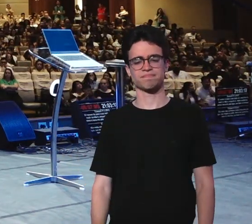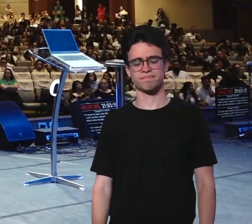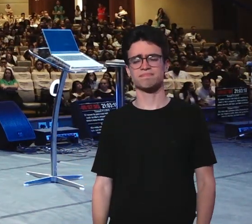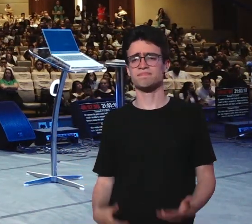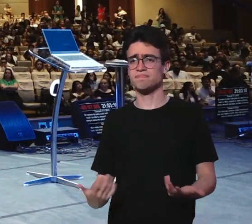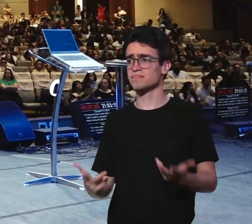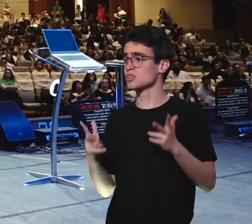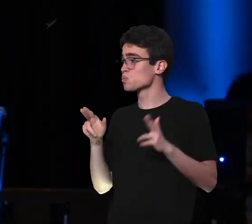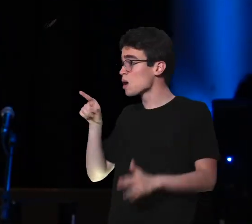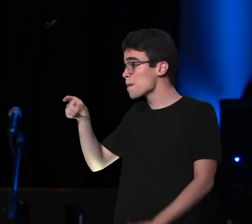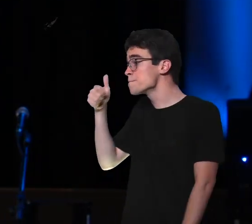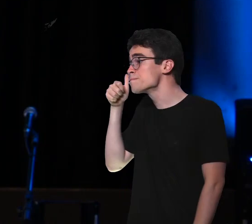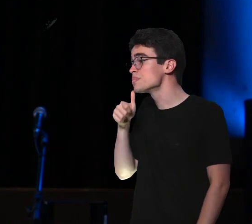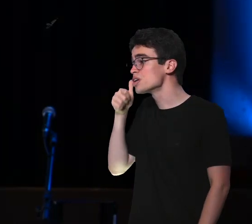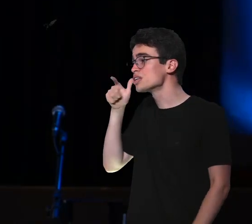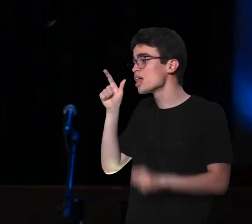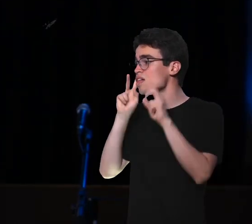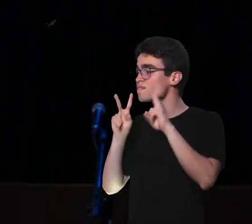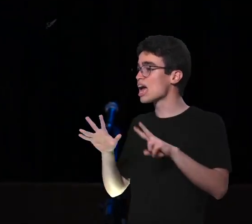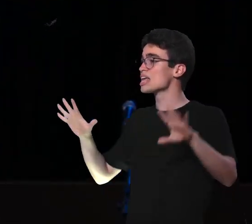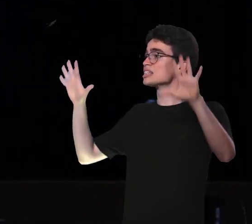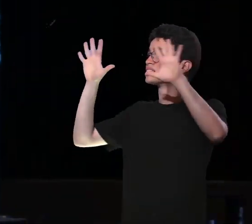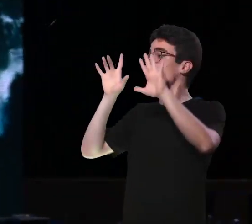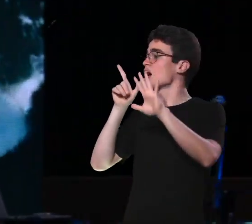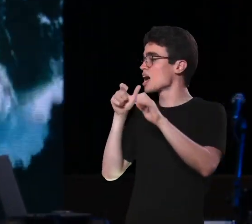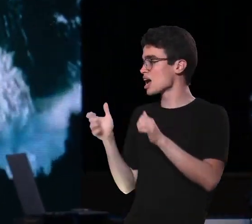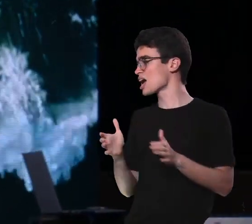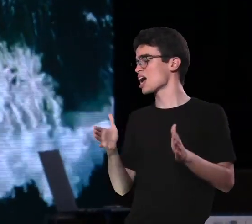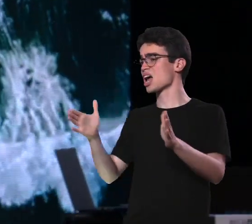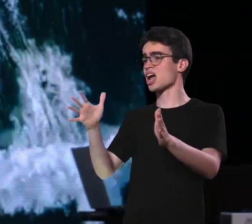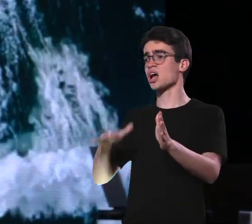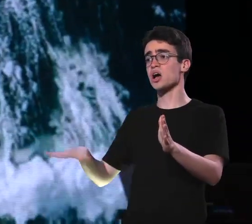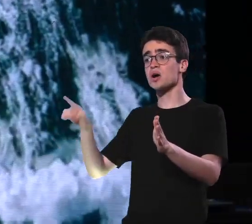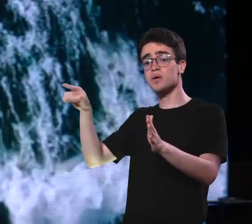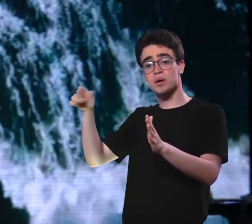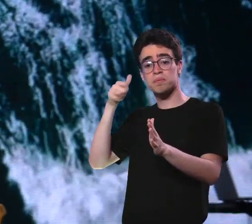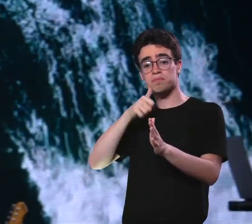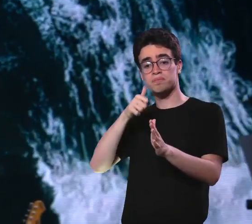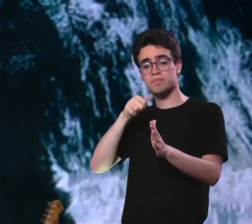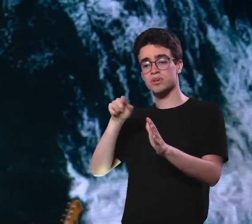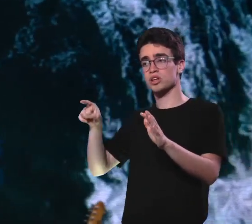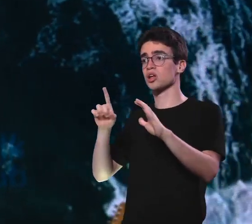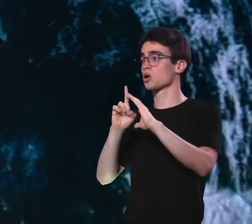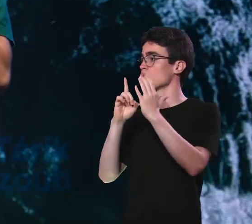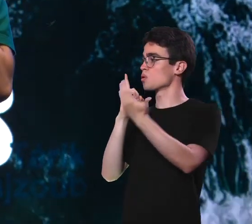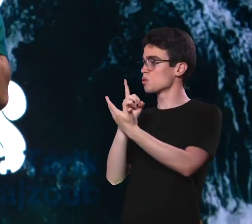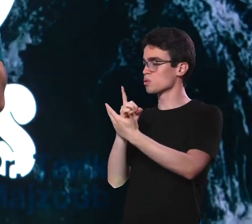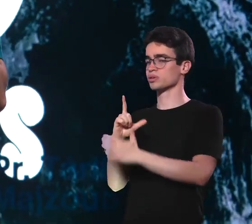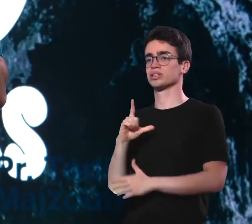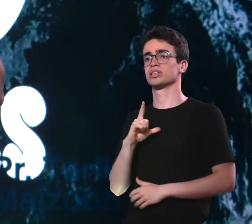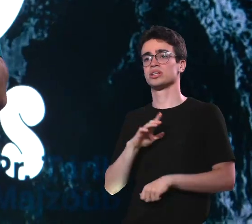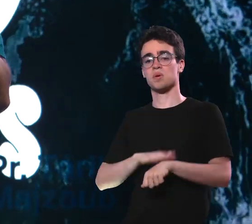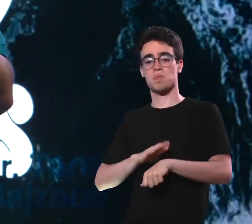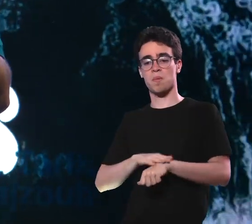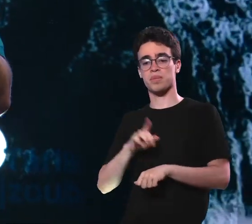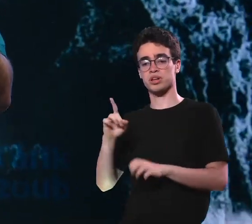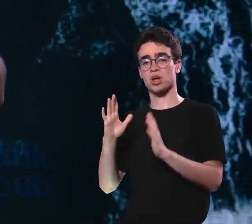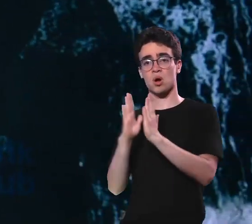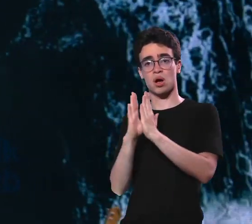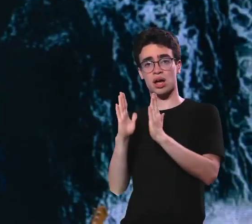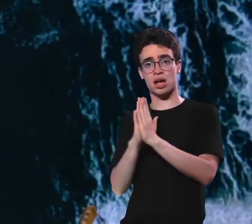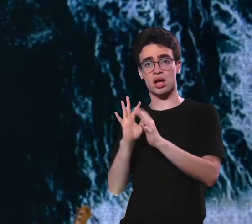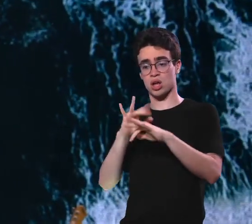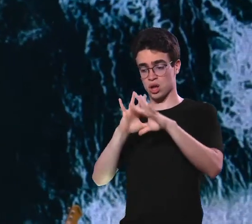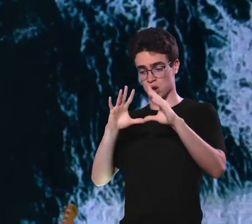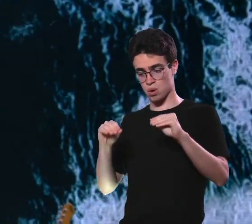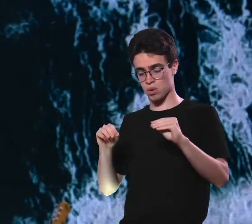A mesma menina que teve a visão do rio de adolescentes passando, foi uma menina que num culto onde nós fizemos um momento de oração por cura,